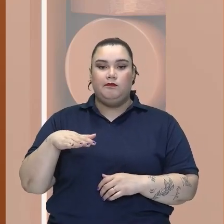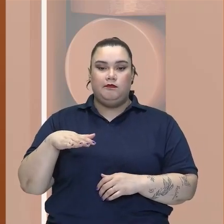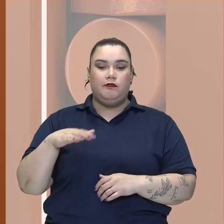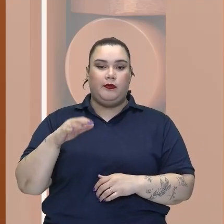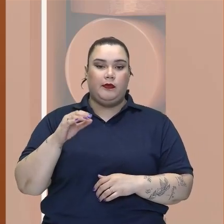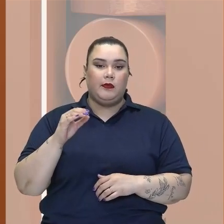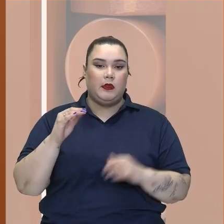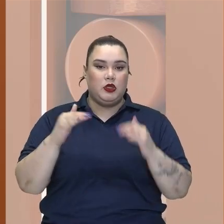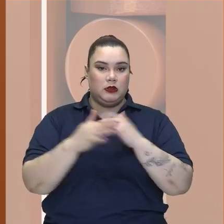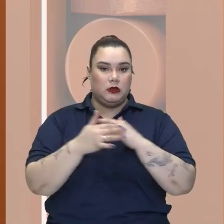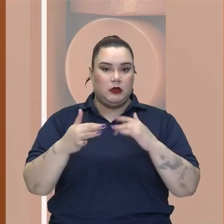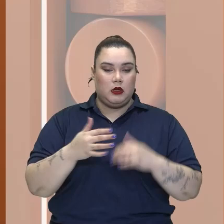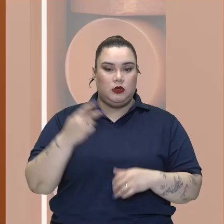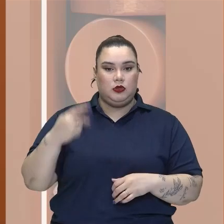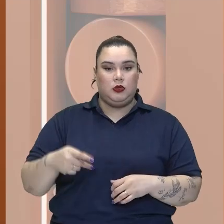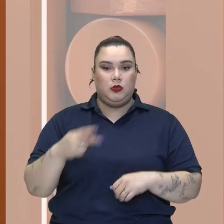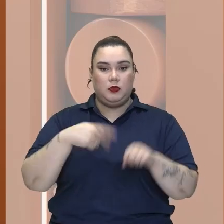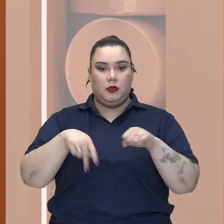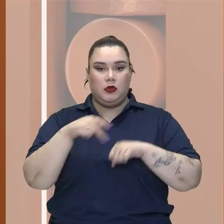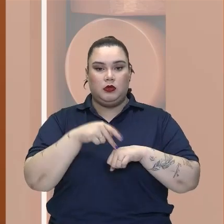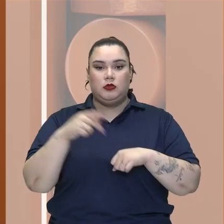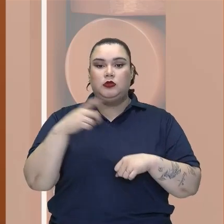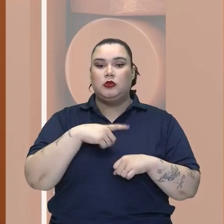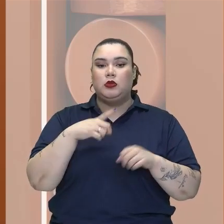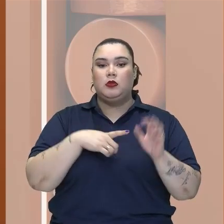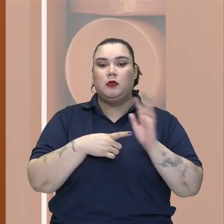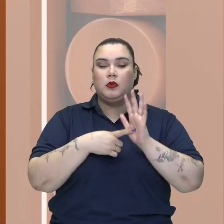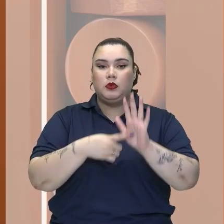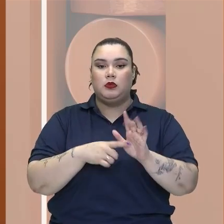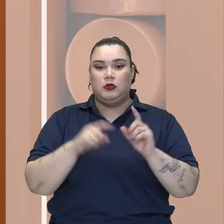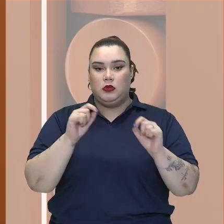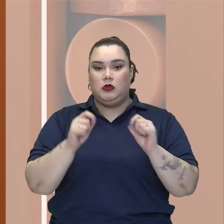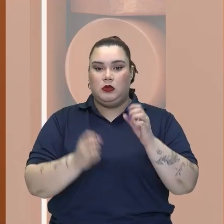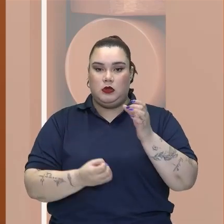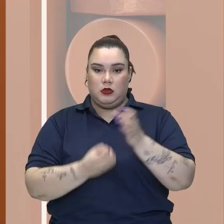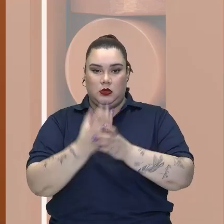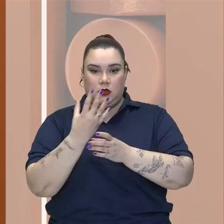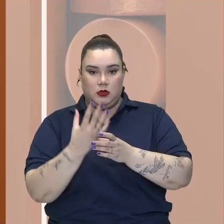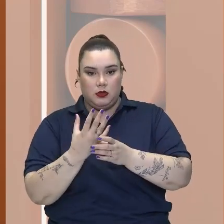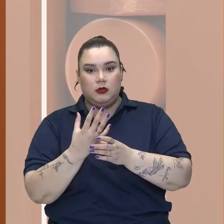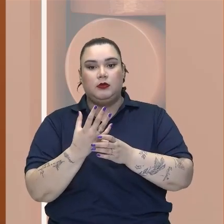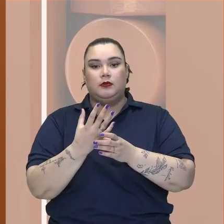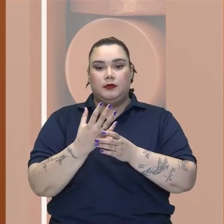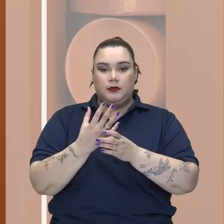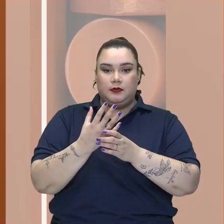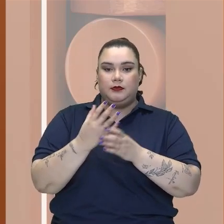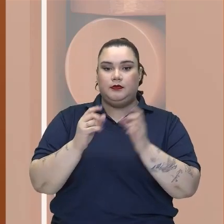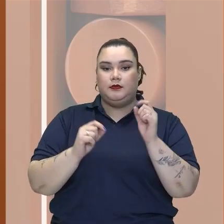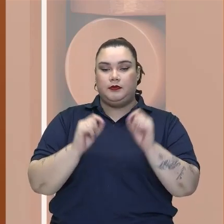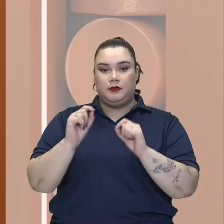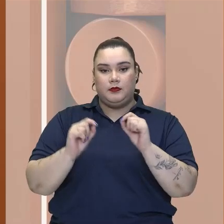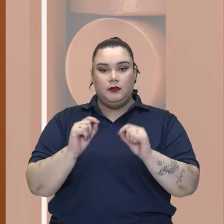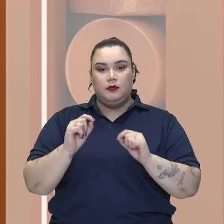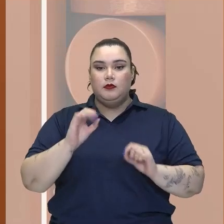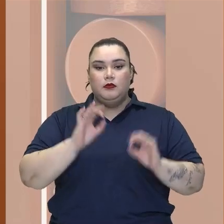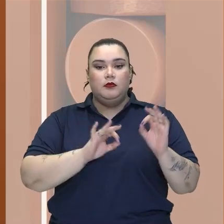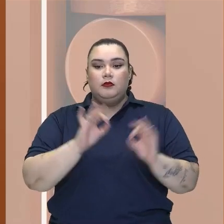urbanas do nosso país, ele levou, né, à formação, levou ao processo